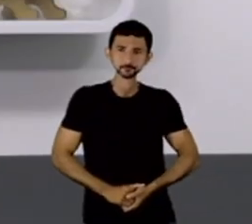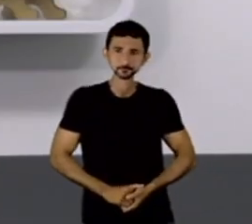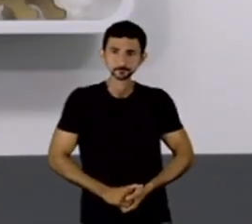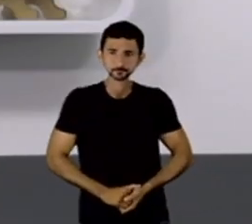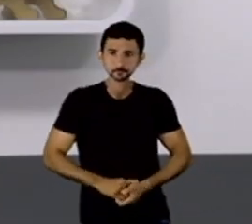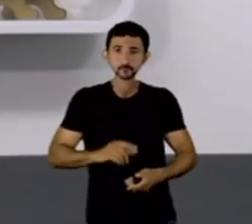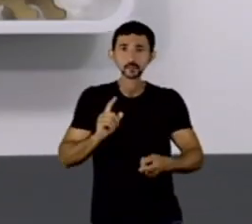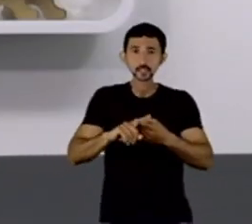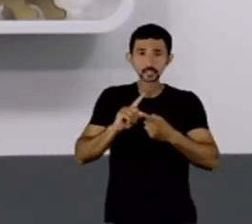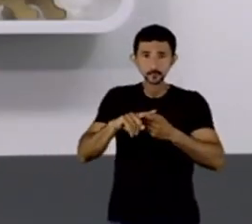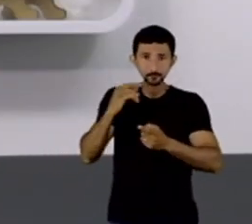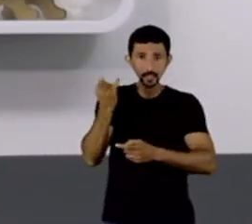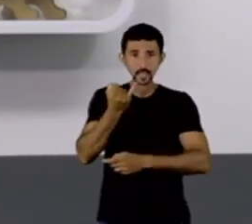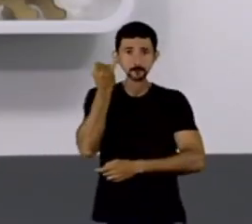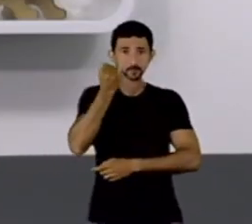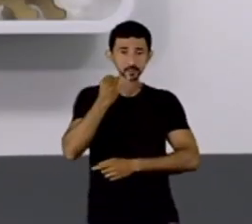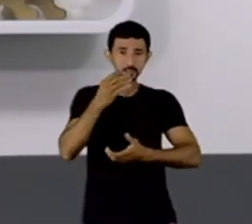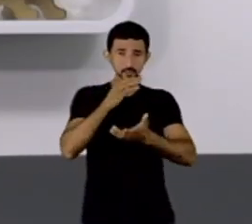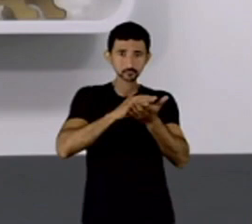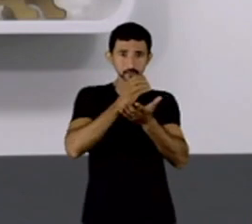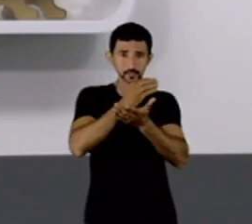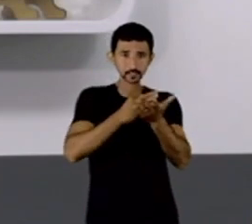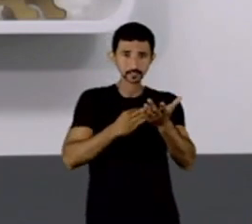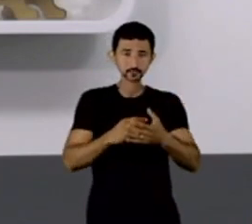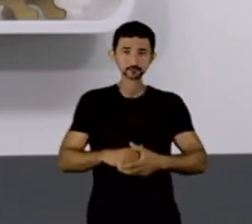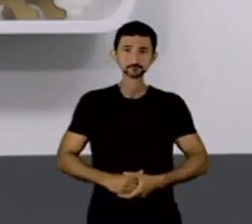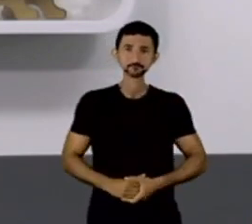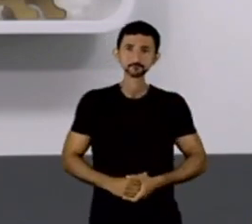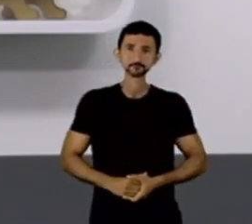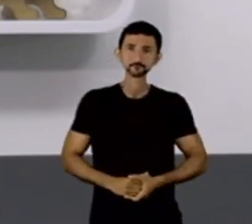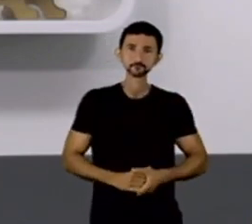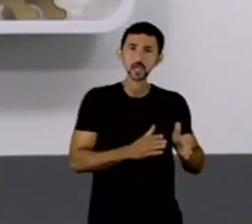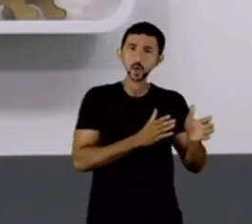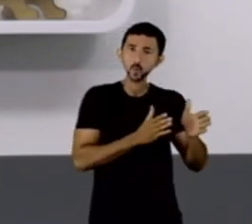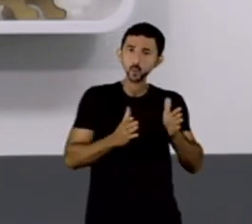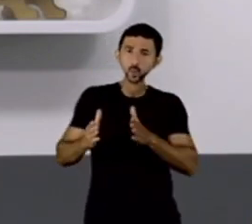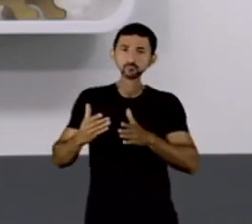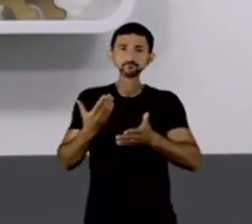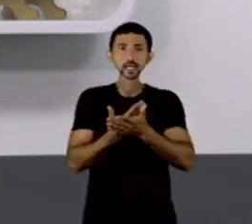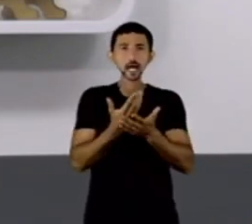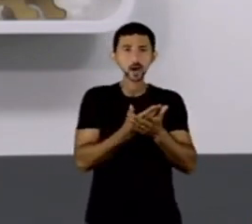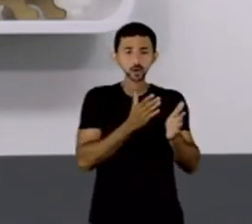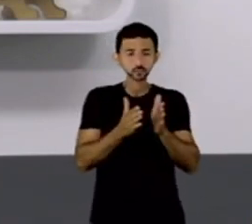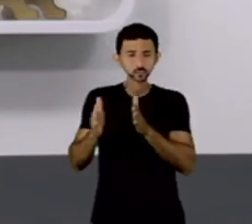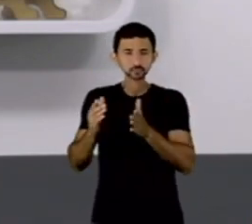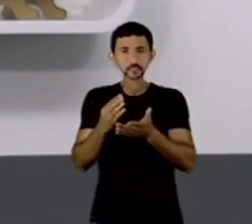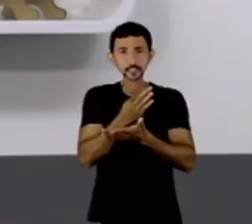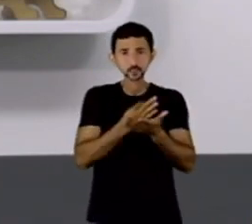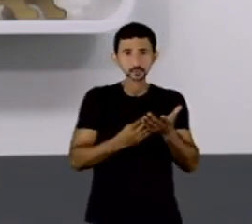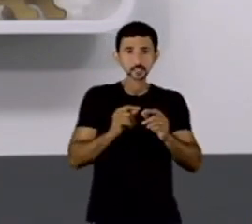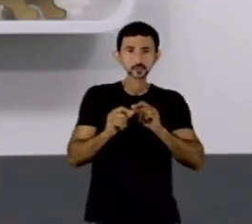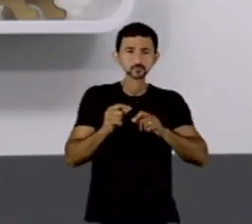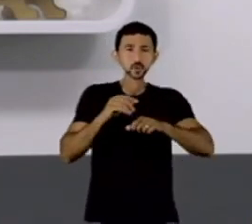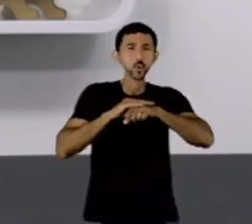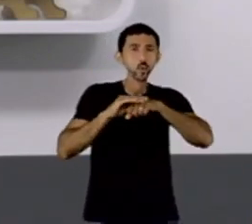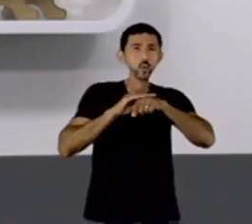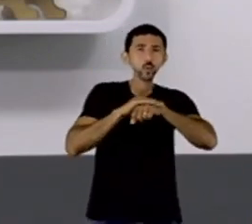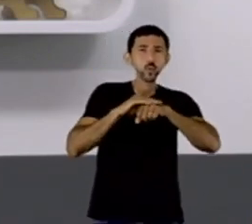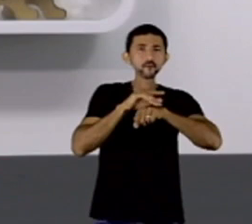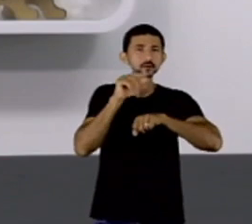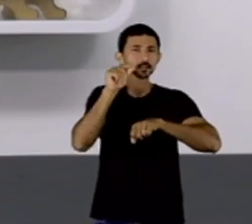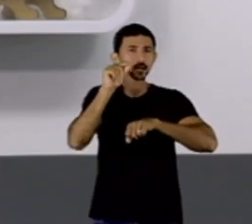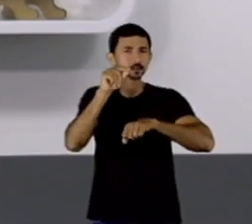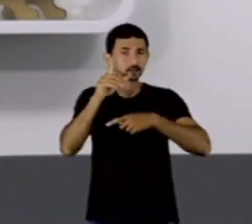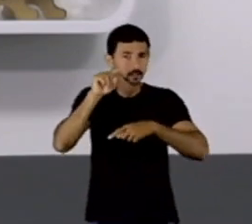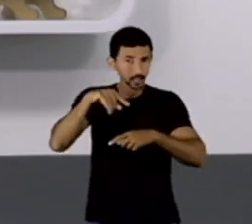de algo que também é muito importante no texto. Ao longo dessas aulas sobre texto opinativo, eu tenho conversado com você